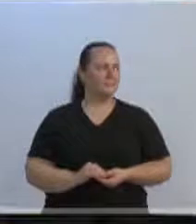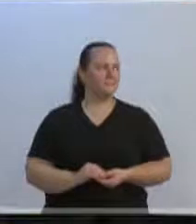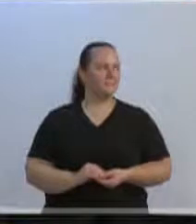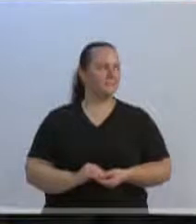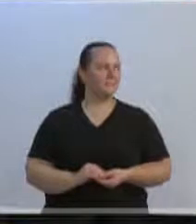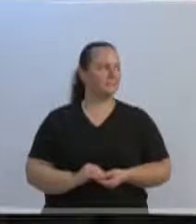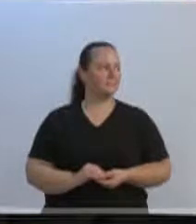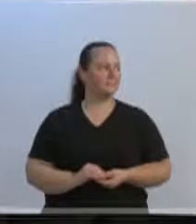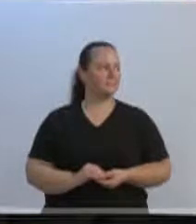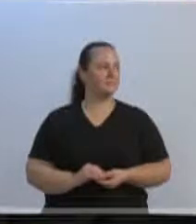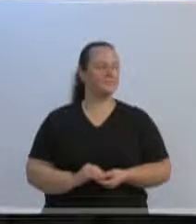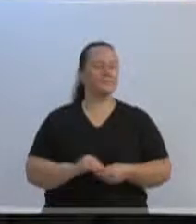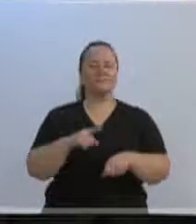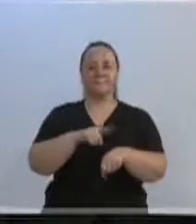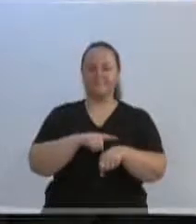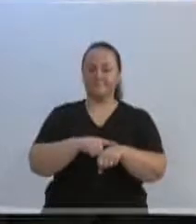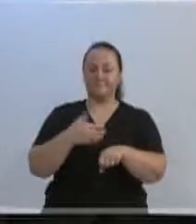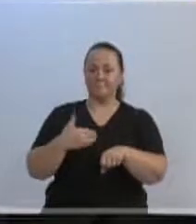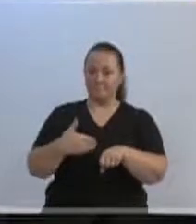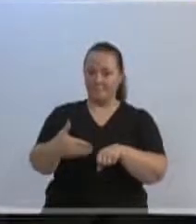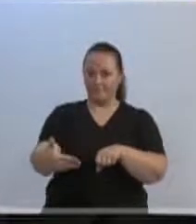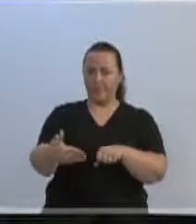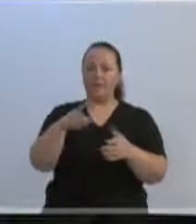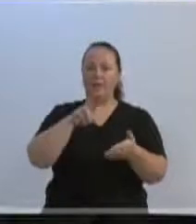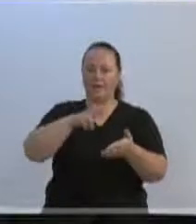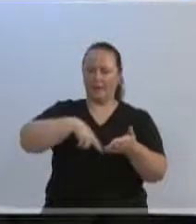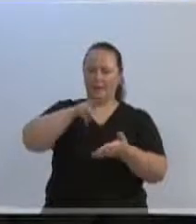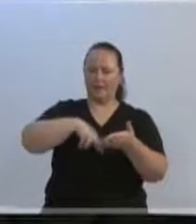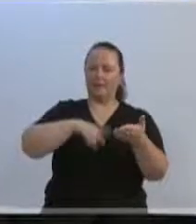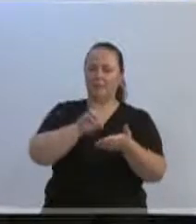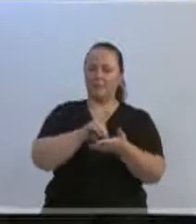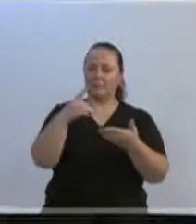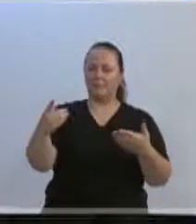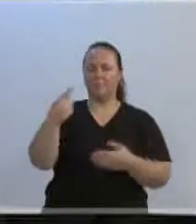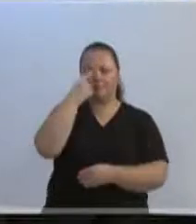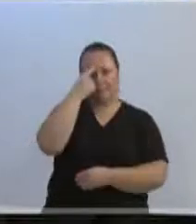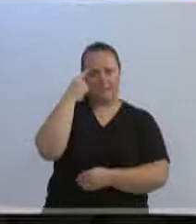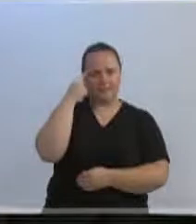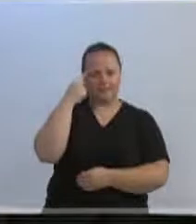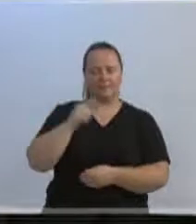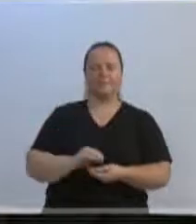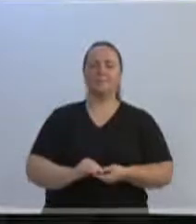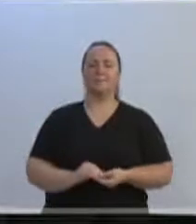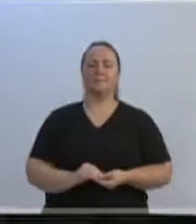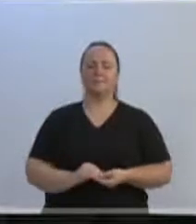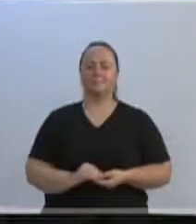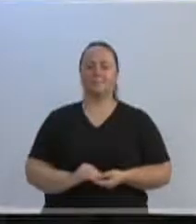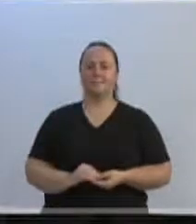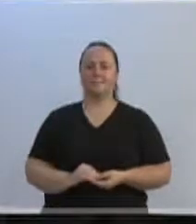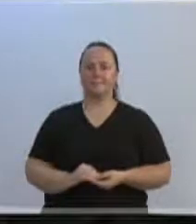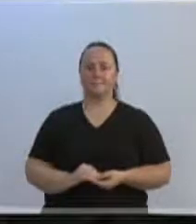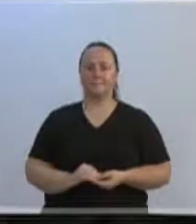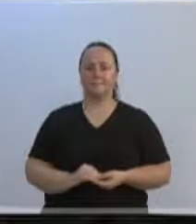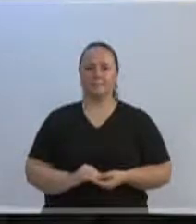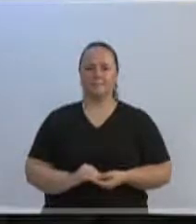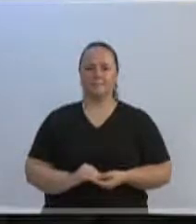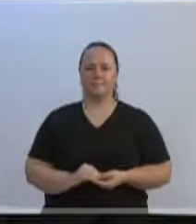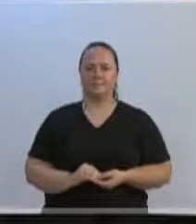para o momento bíblico convidou o vereador ailton de souza itu para fazer a leitura do mesmo